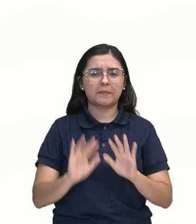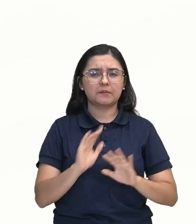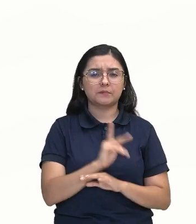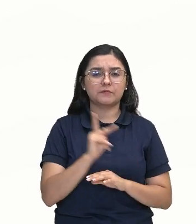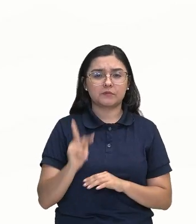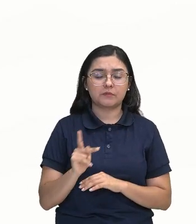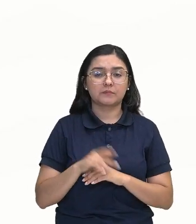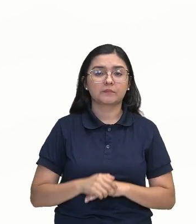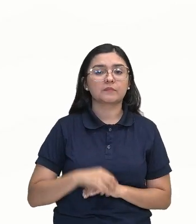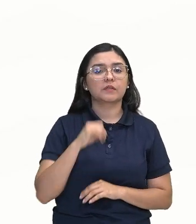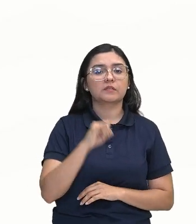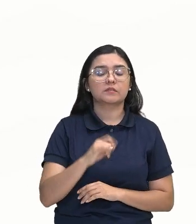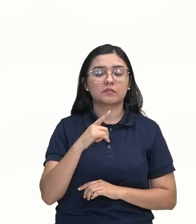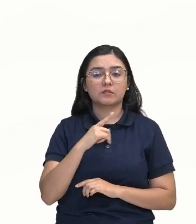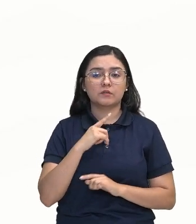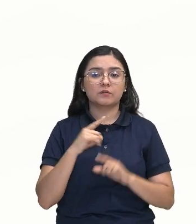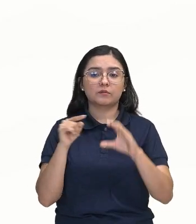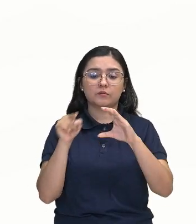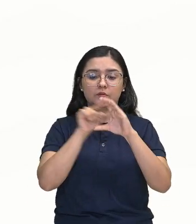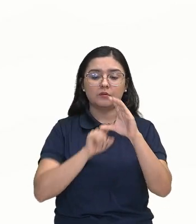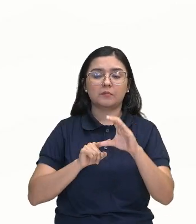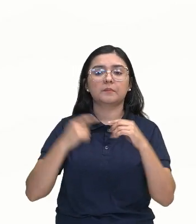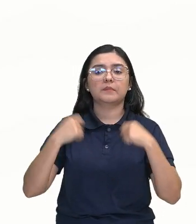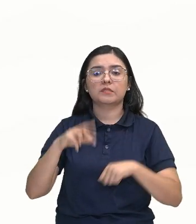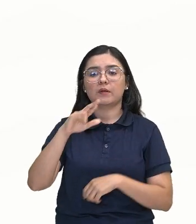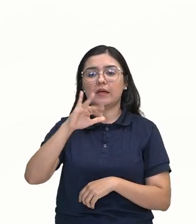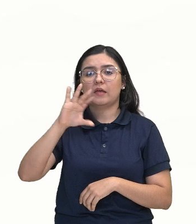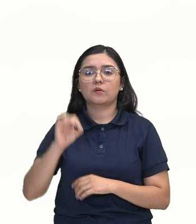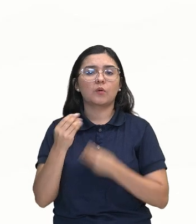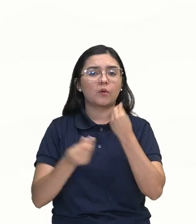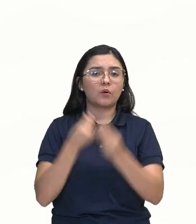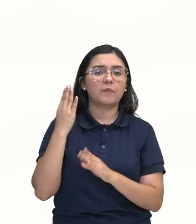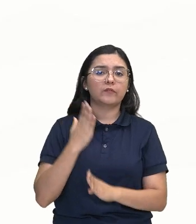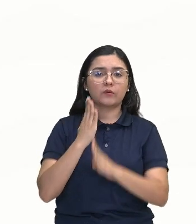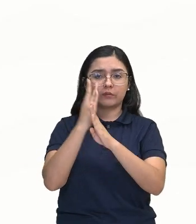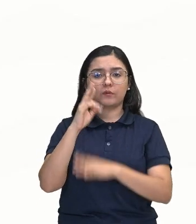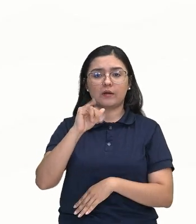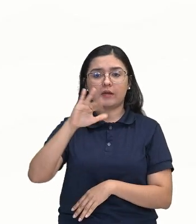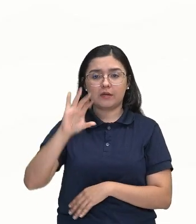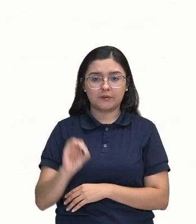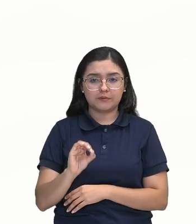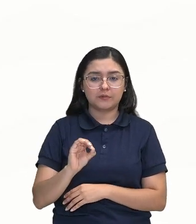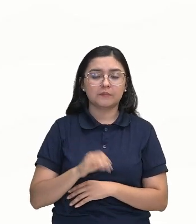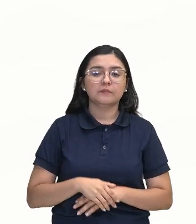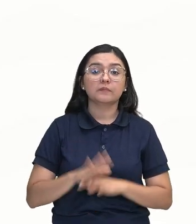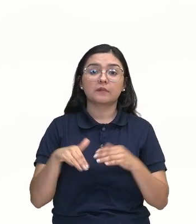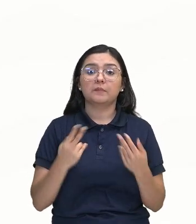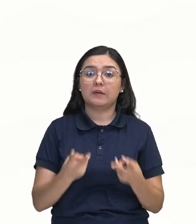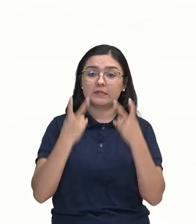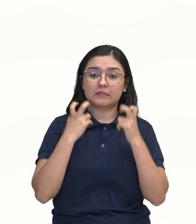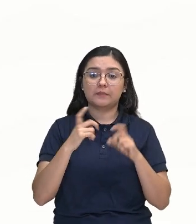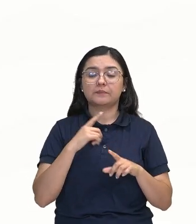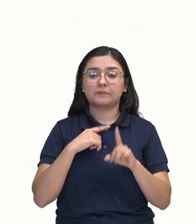Professor, se o comprimento do círculo aí depende do raio, como é que eu faço para encontrar o raio aqui? Veja bem, pessoal, esse lado